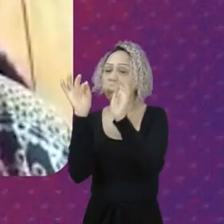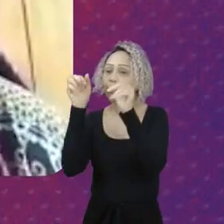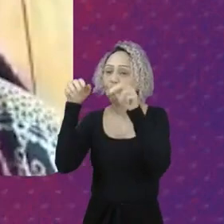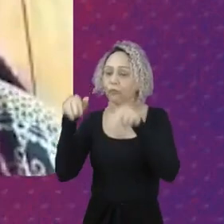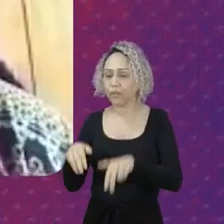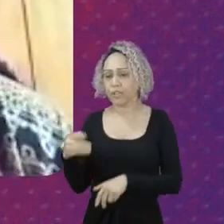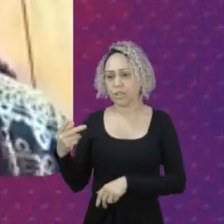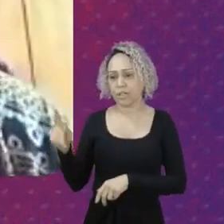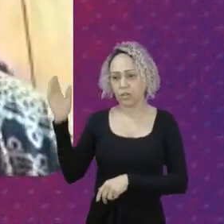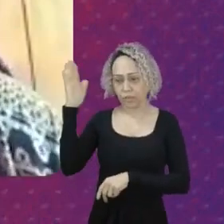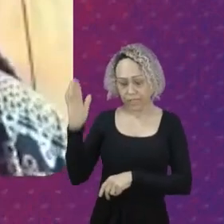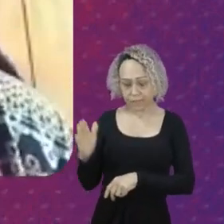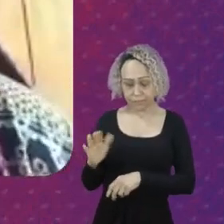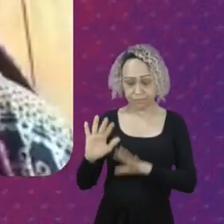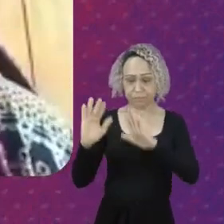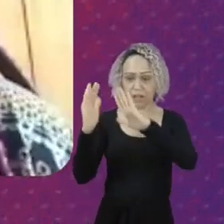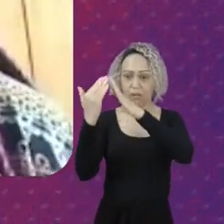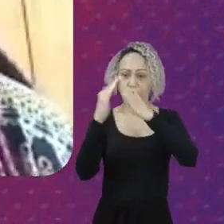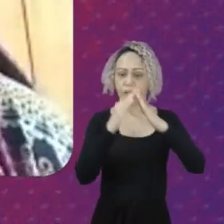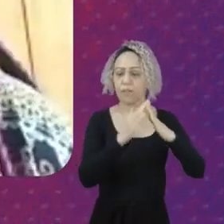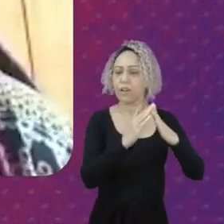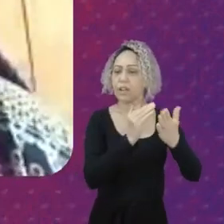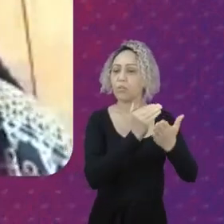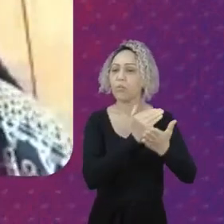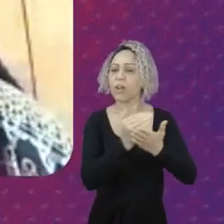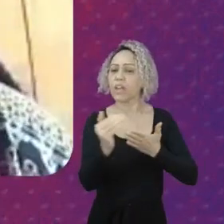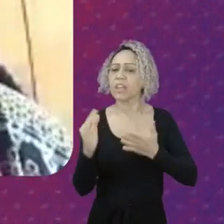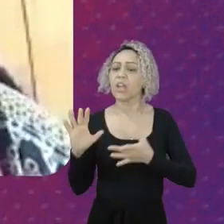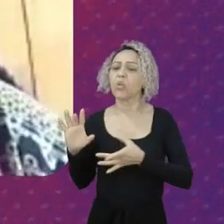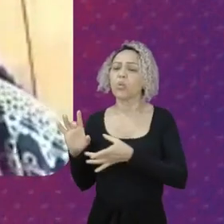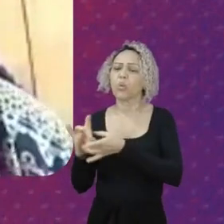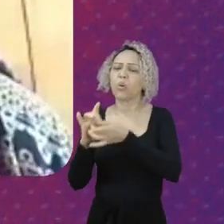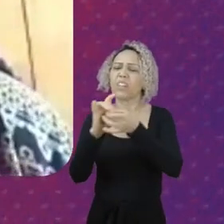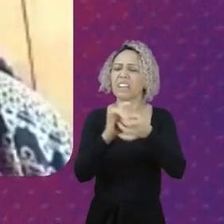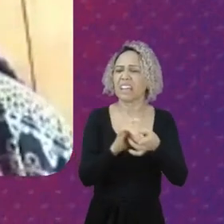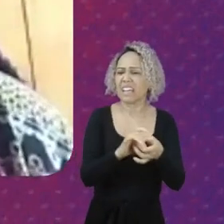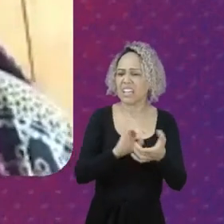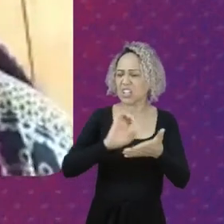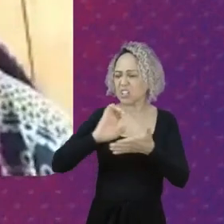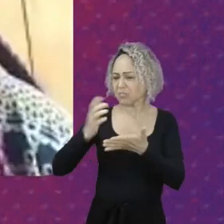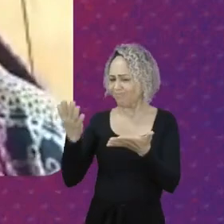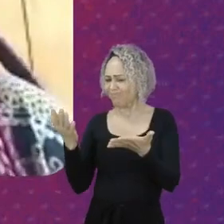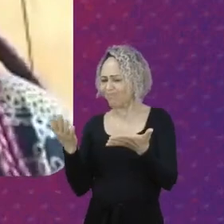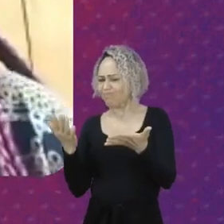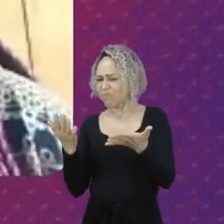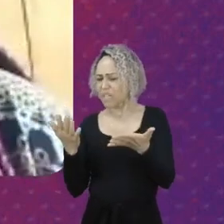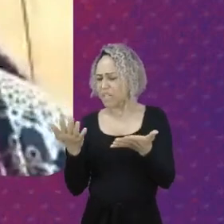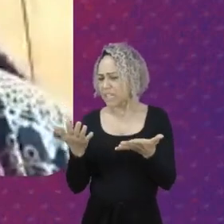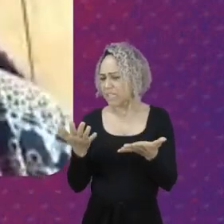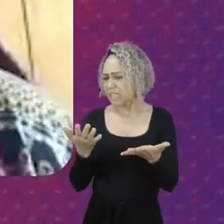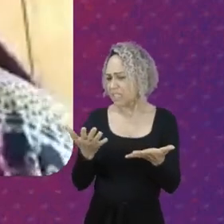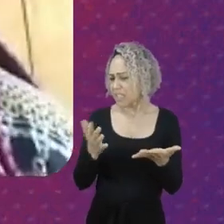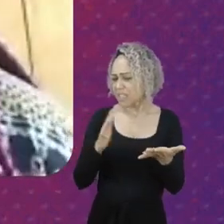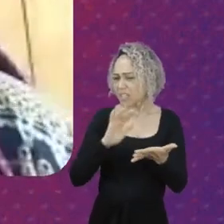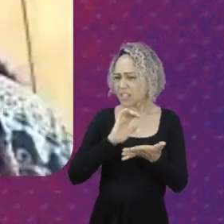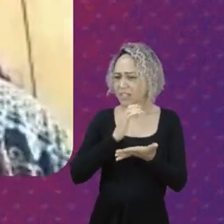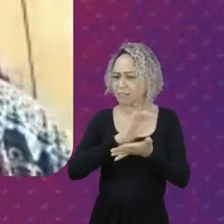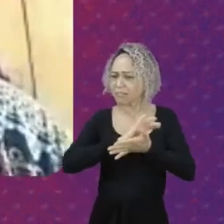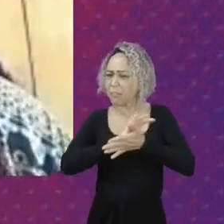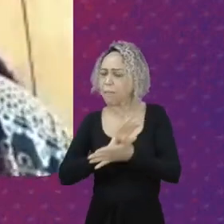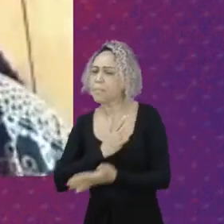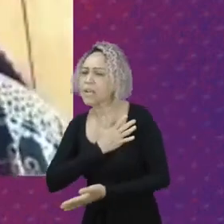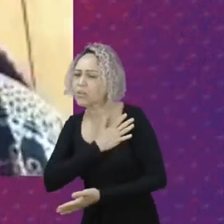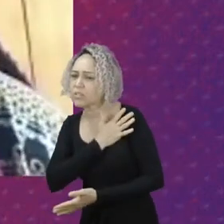nesse contexto, num contexto altamente estigmatizado, de um processo de ausência completa